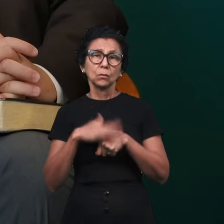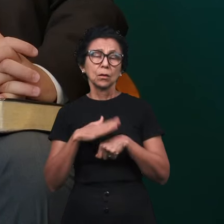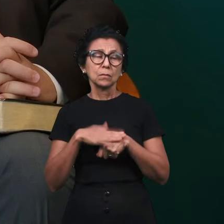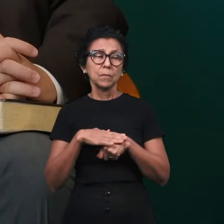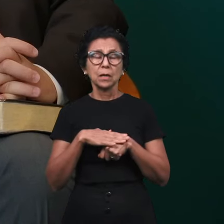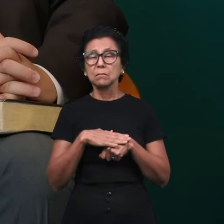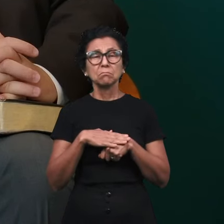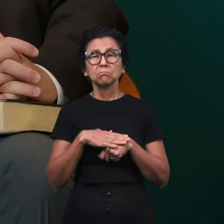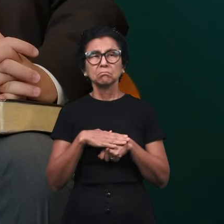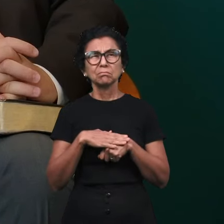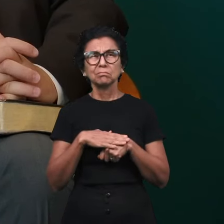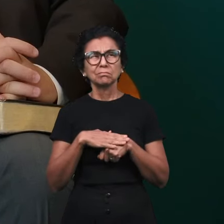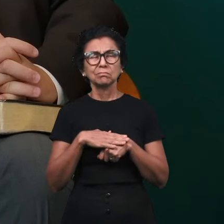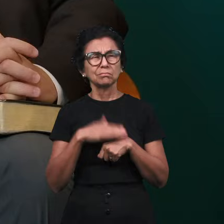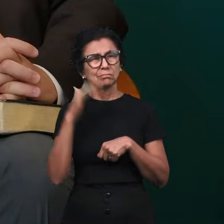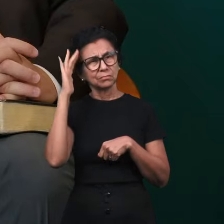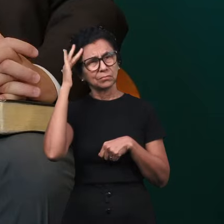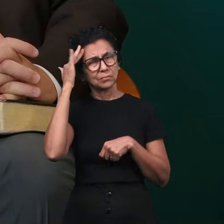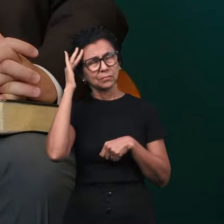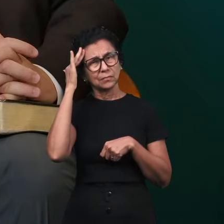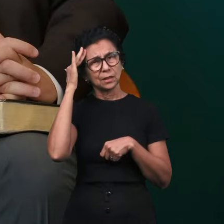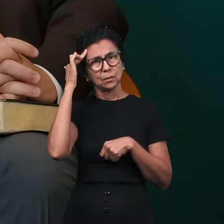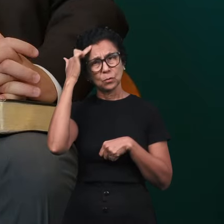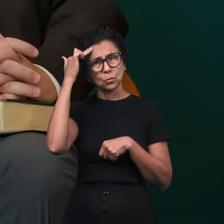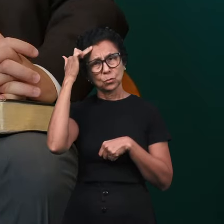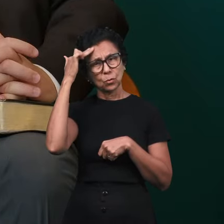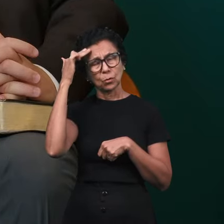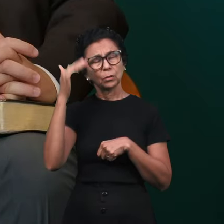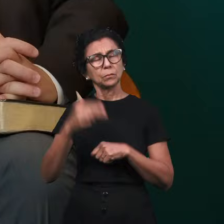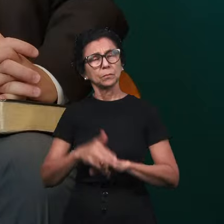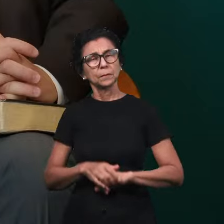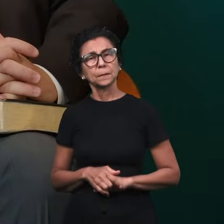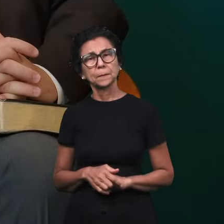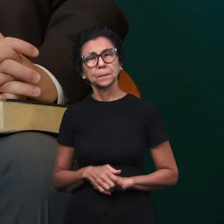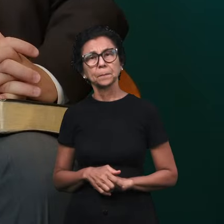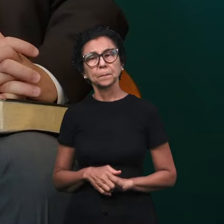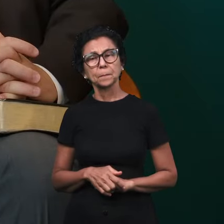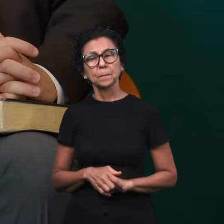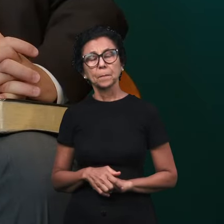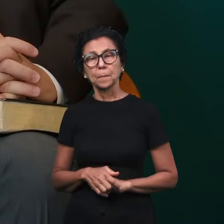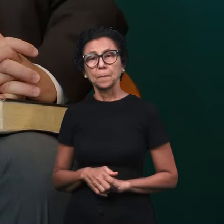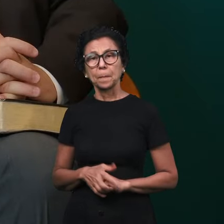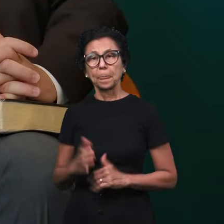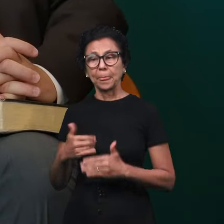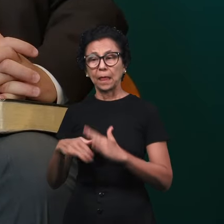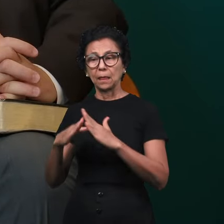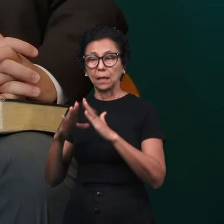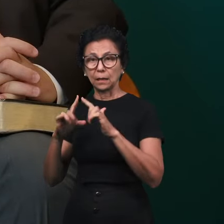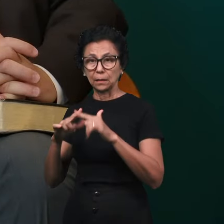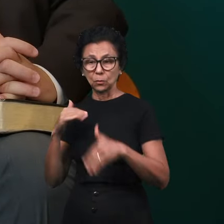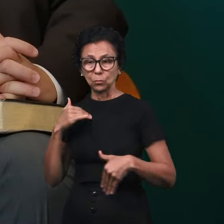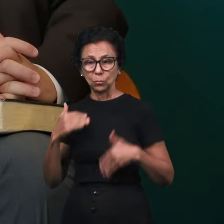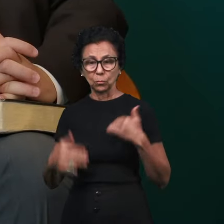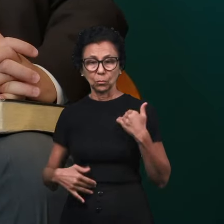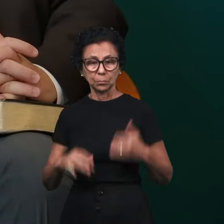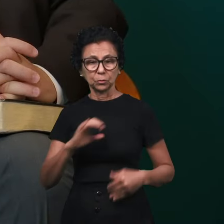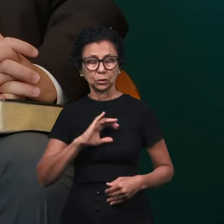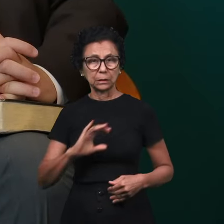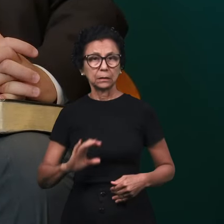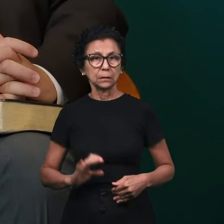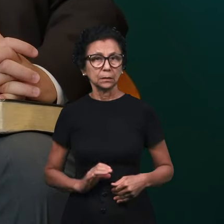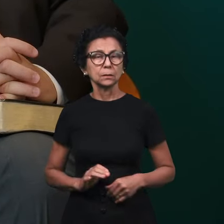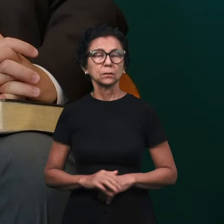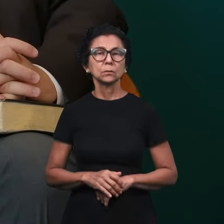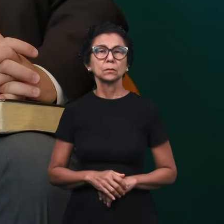esse discernimento. Mas no corpo o Senhor edifica. Então, quando o sonho ele é entregue